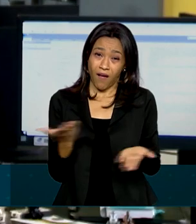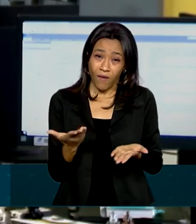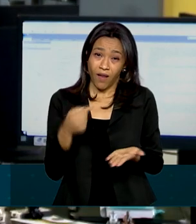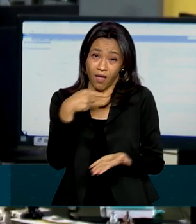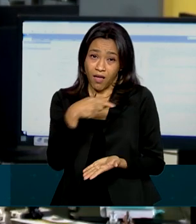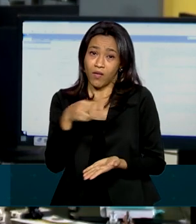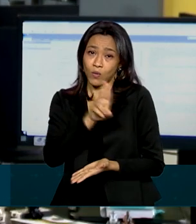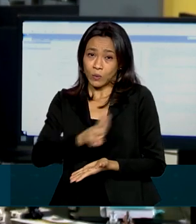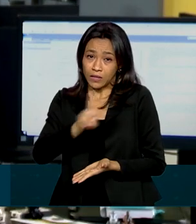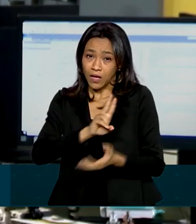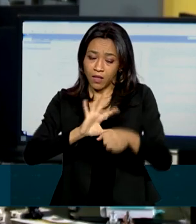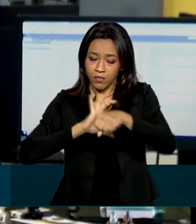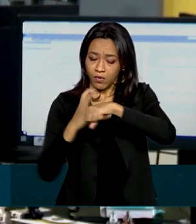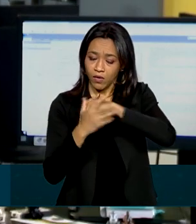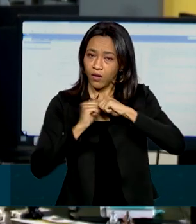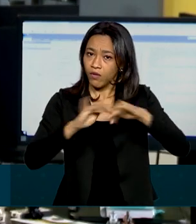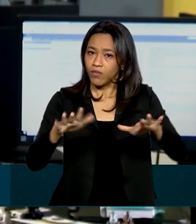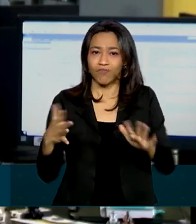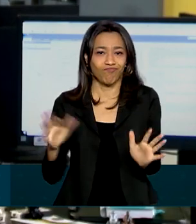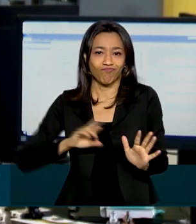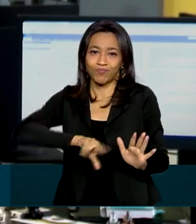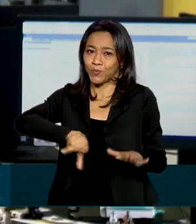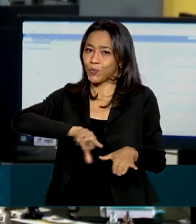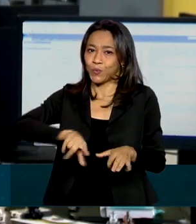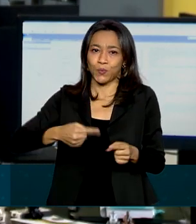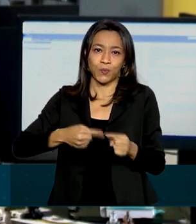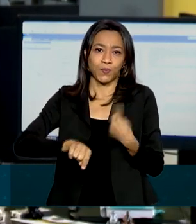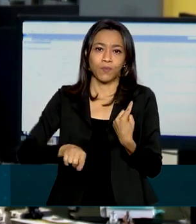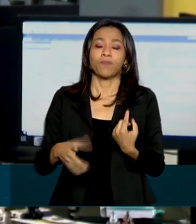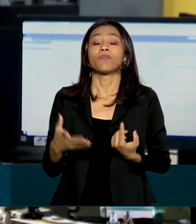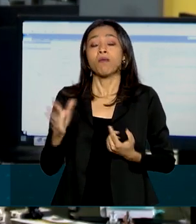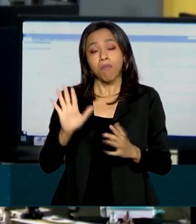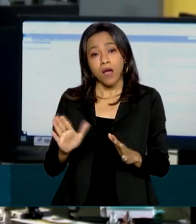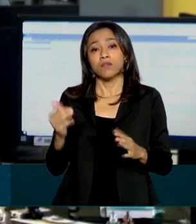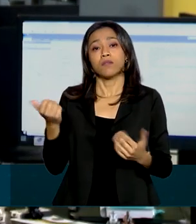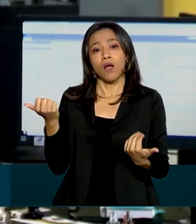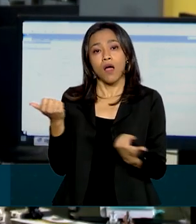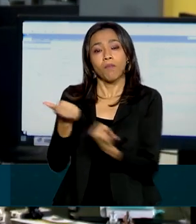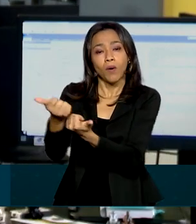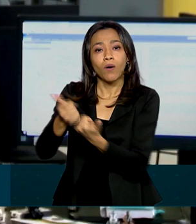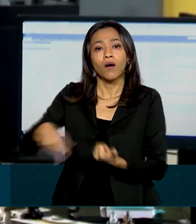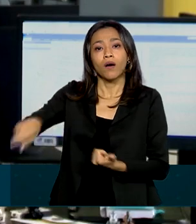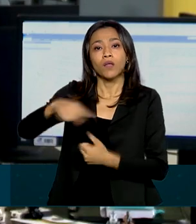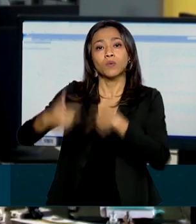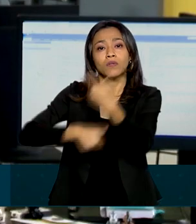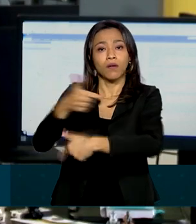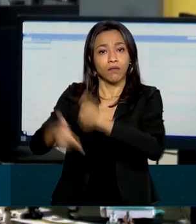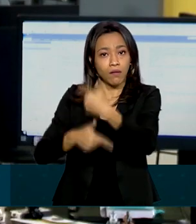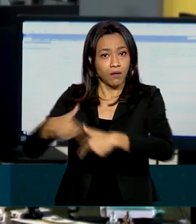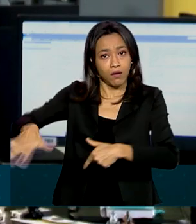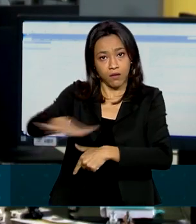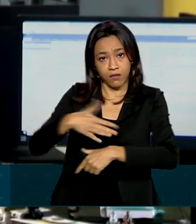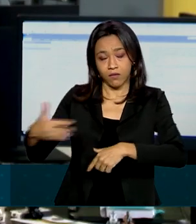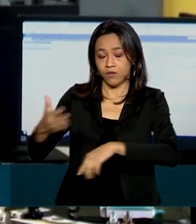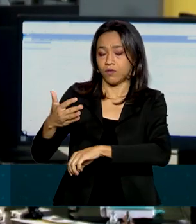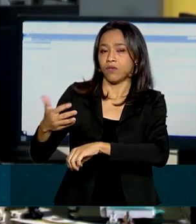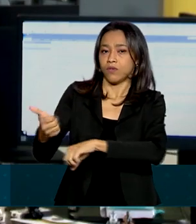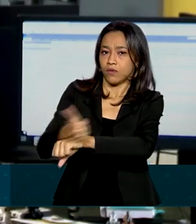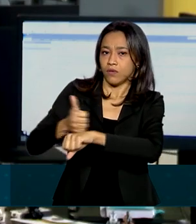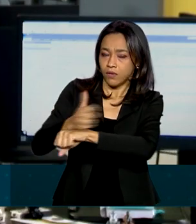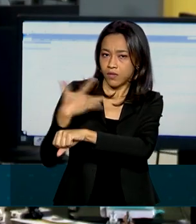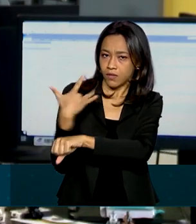contra o novo coronavírus mas pode ajudar a profissionais de saúde na exclusão do diagnóstico para corrigir 19